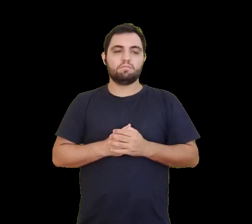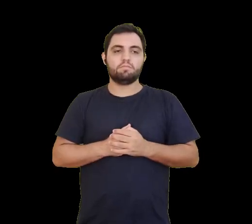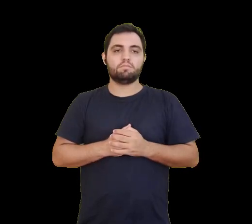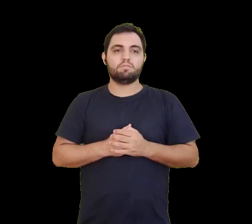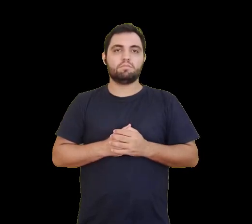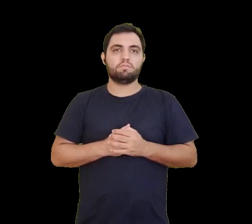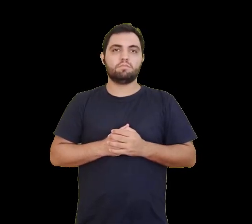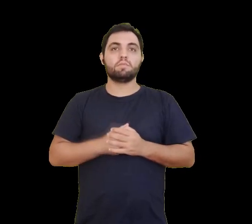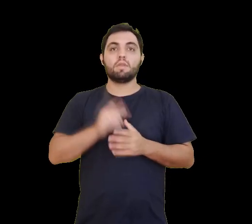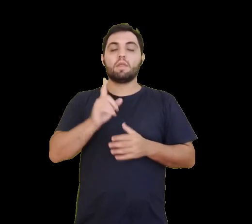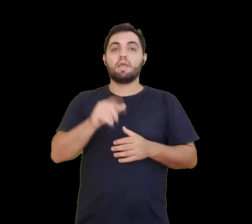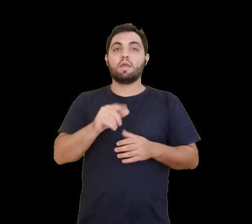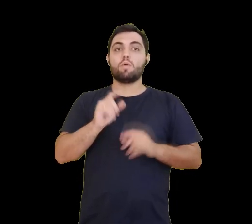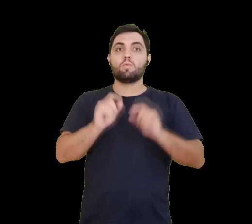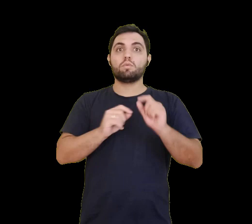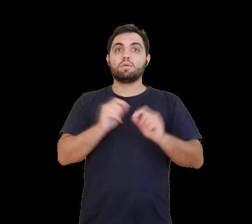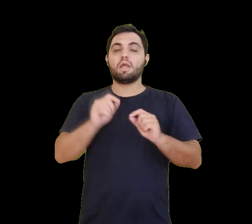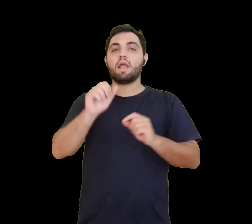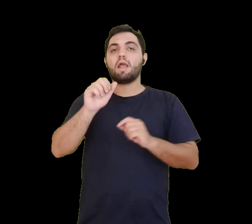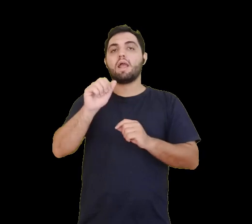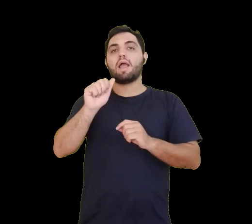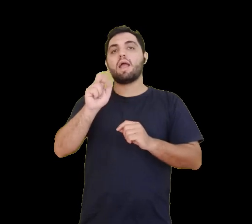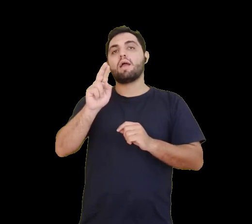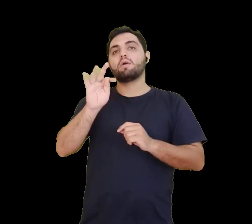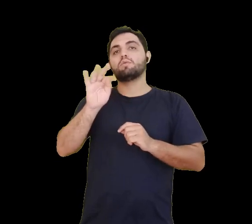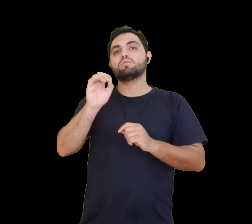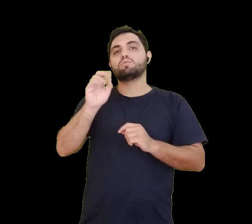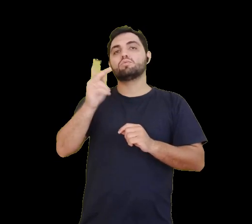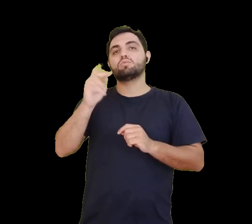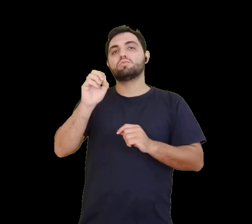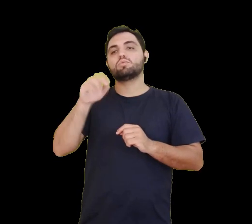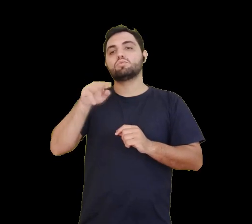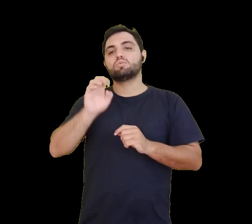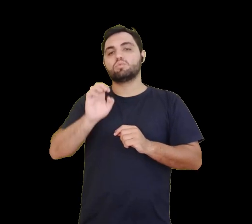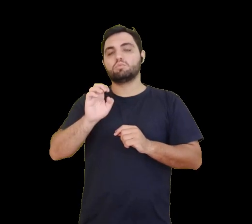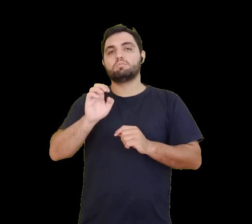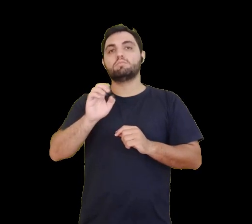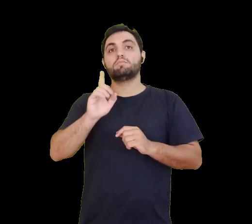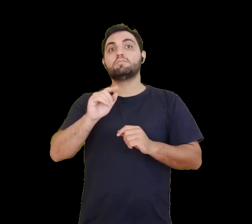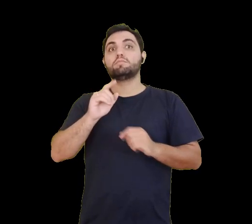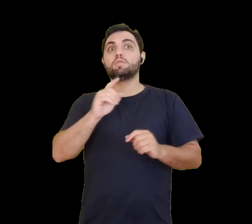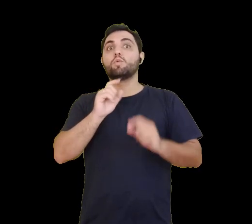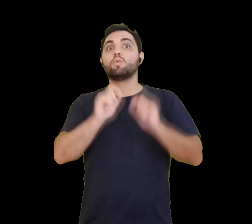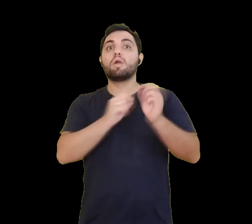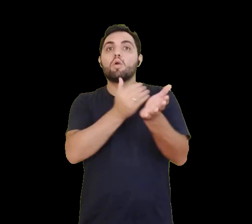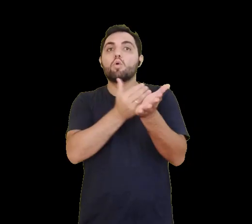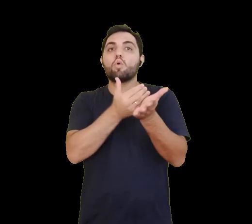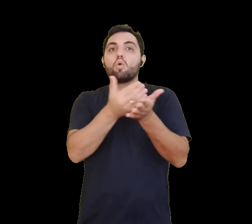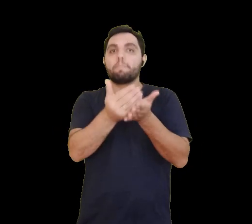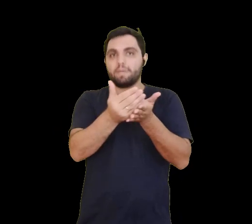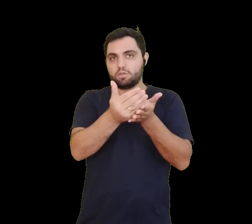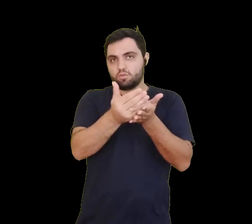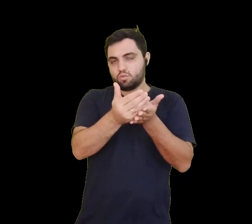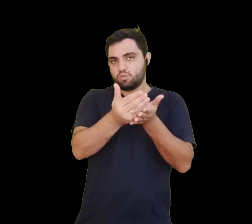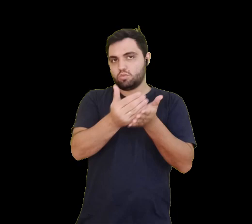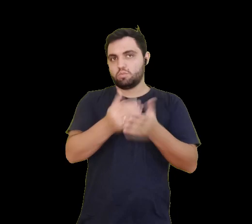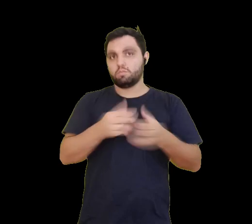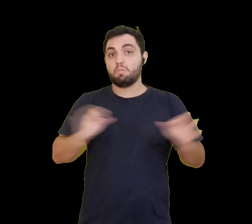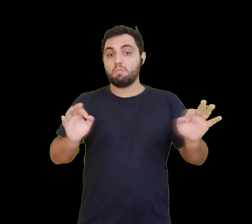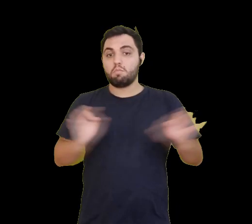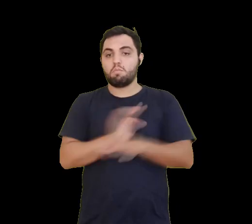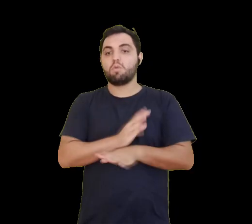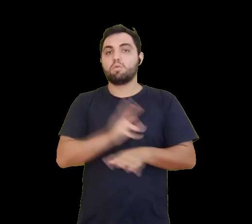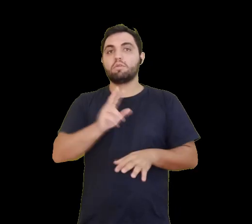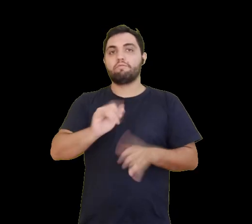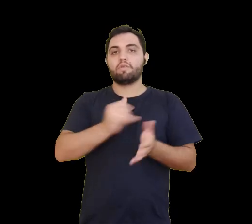Então, essa opção Auto Home é utilizada basicamente com essa finalidade de botar a mesa pronta para